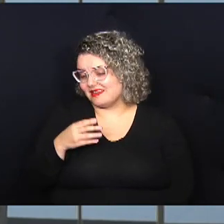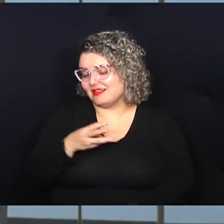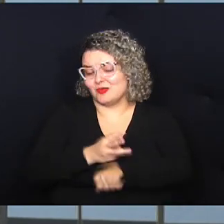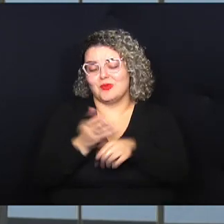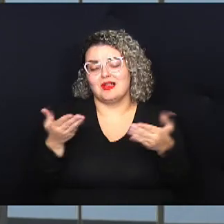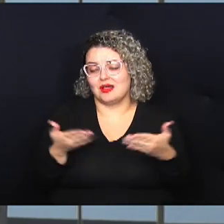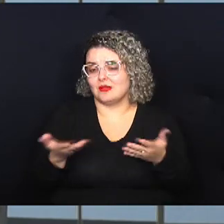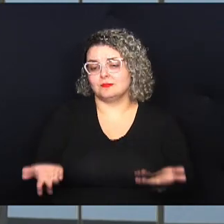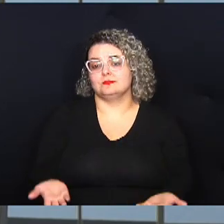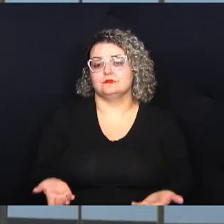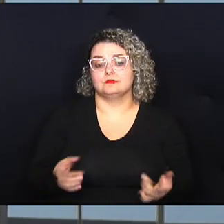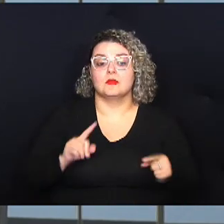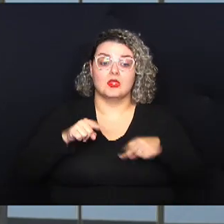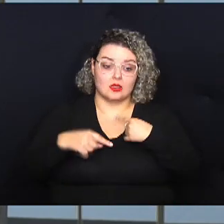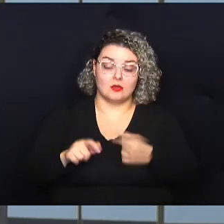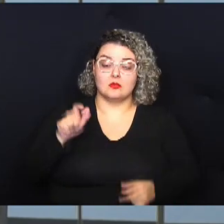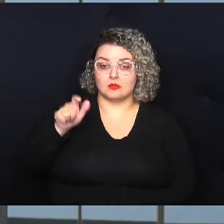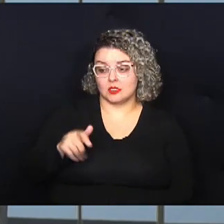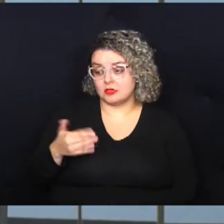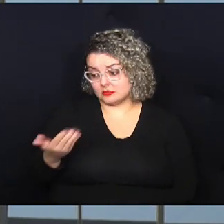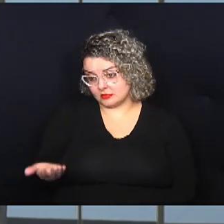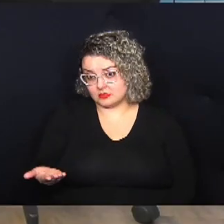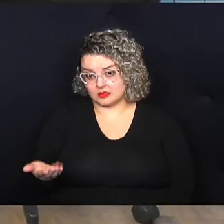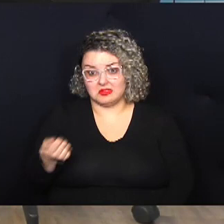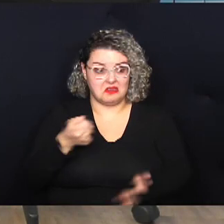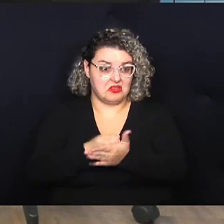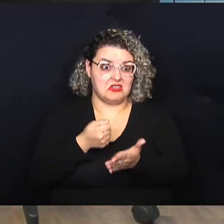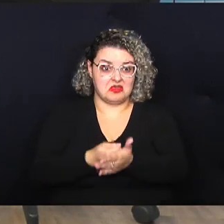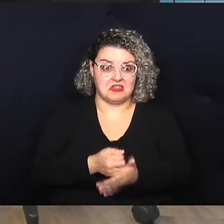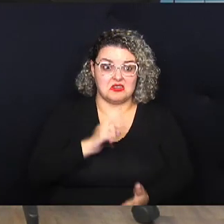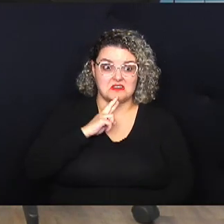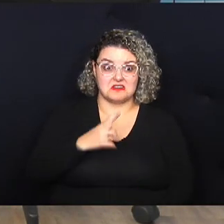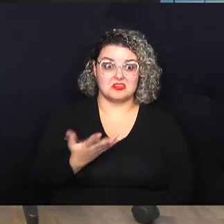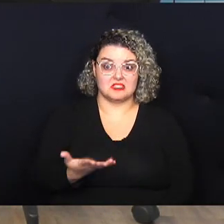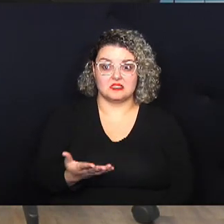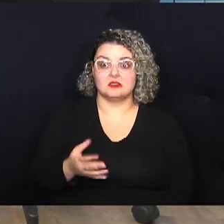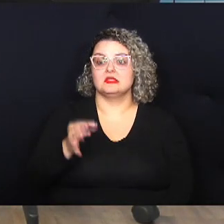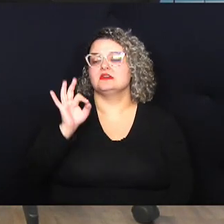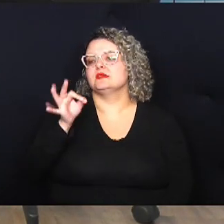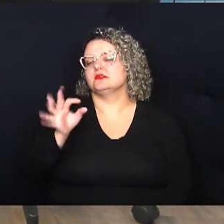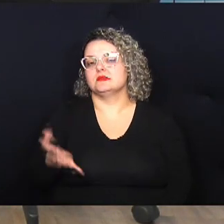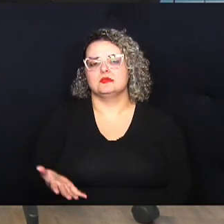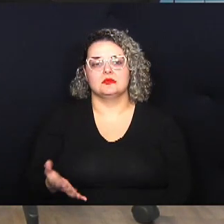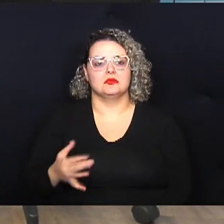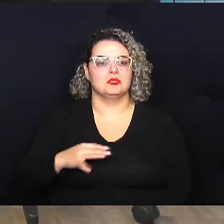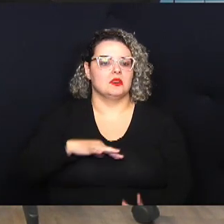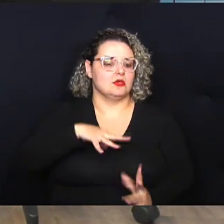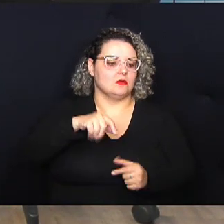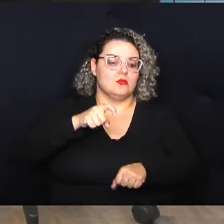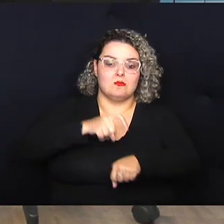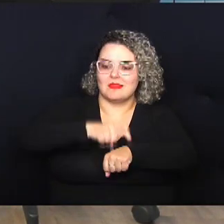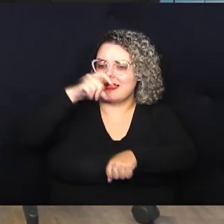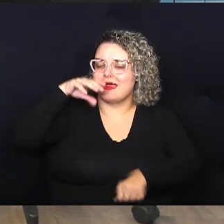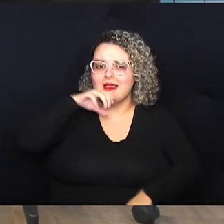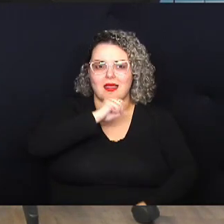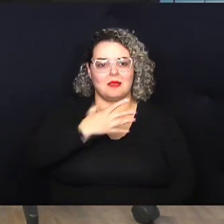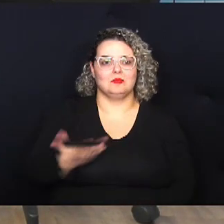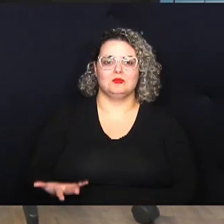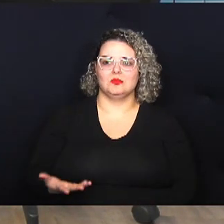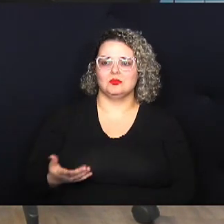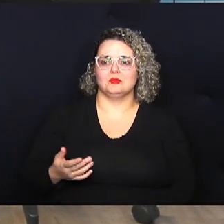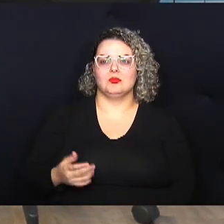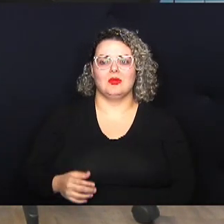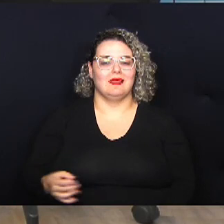Não precisa. E a outra pessoa que está do outro lado exige que você responda, né? Exatamente. É um mundo do imediatismo, do Isso automático. acaba com